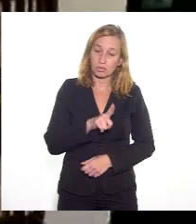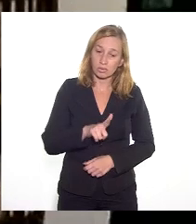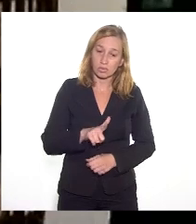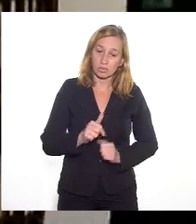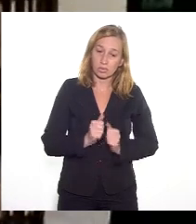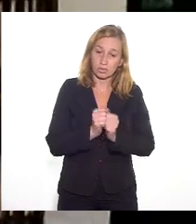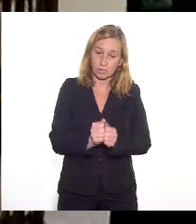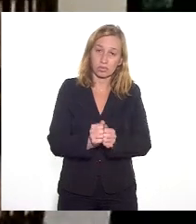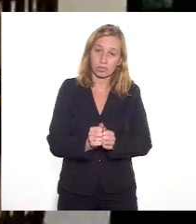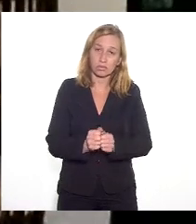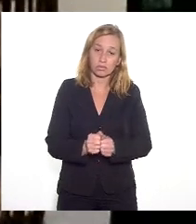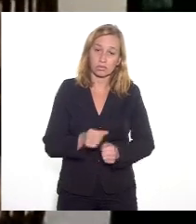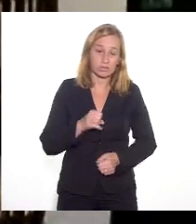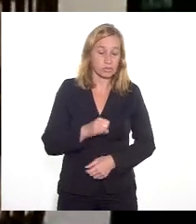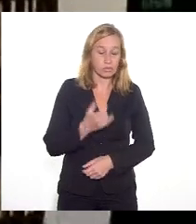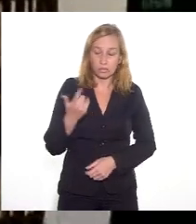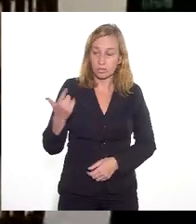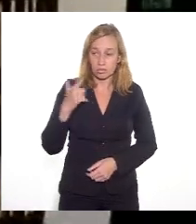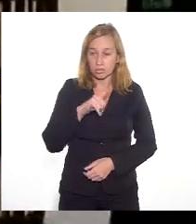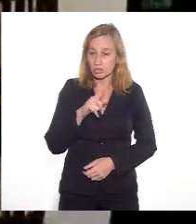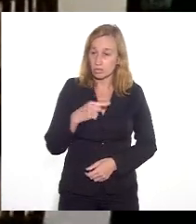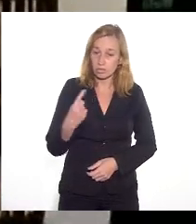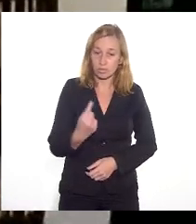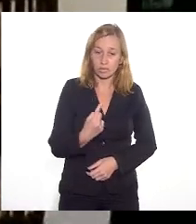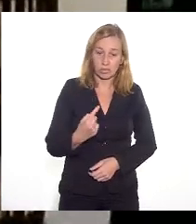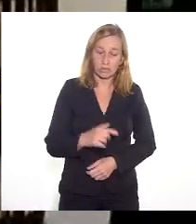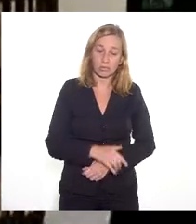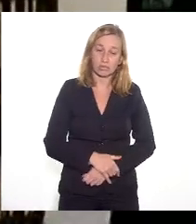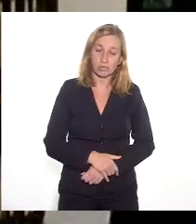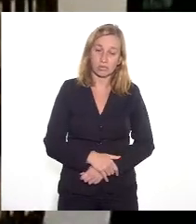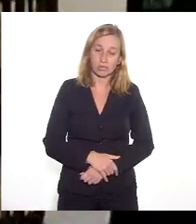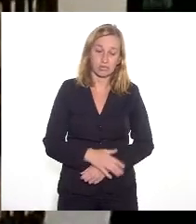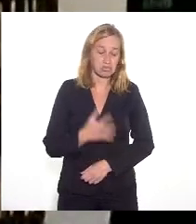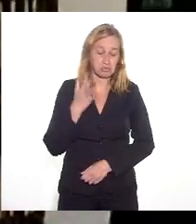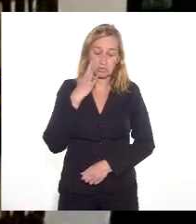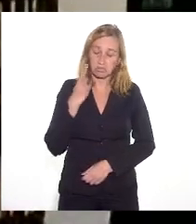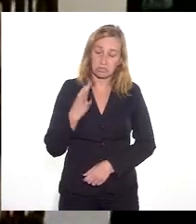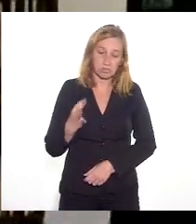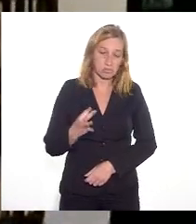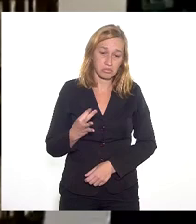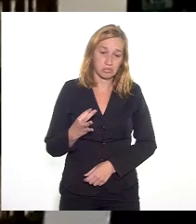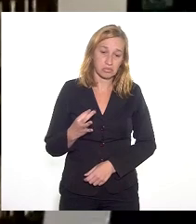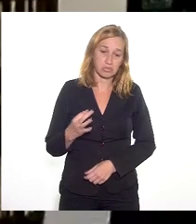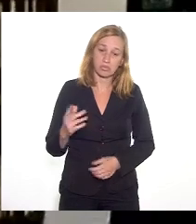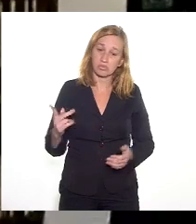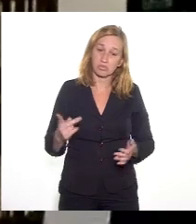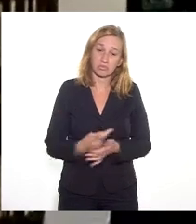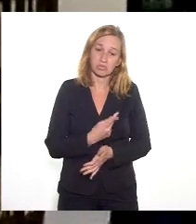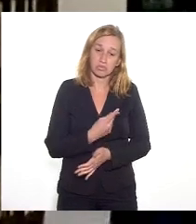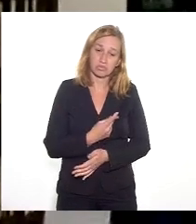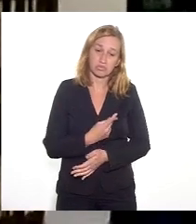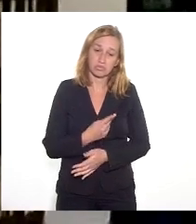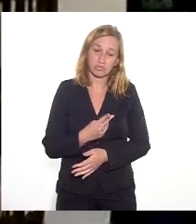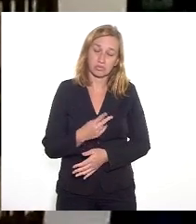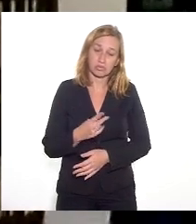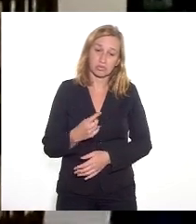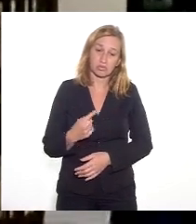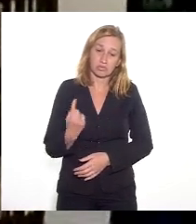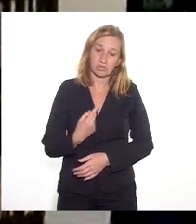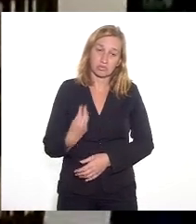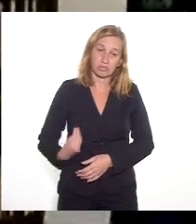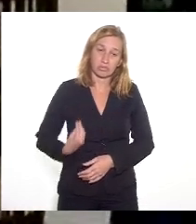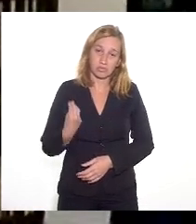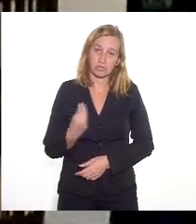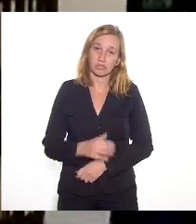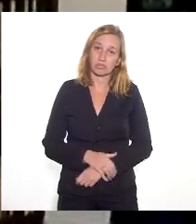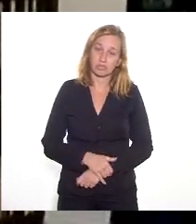junto, porque se nós não conseguirmos isto, eu não sei o que será de todos nós.